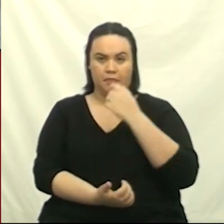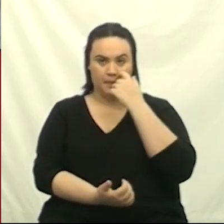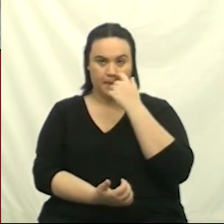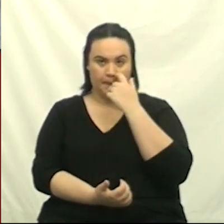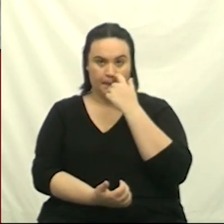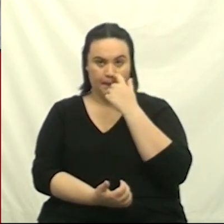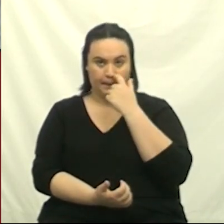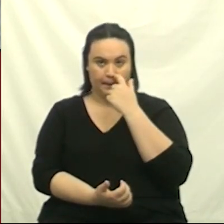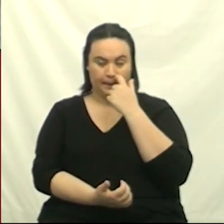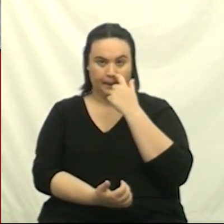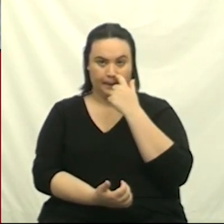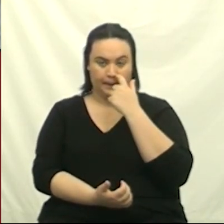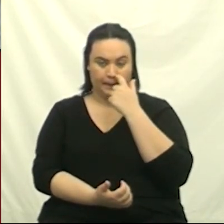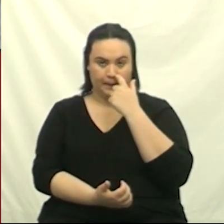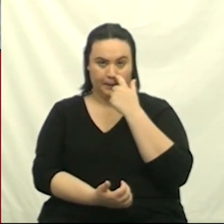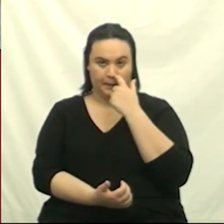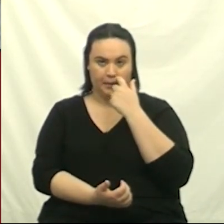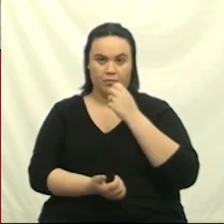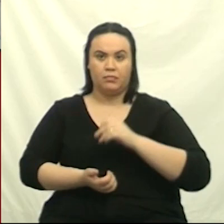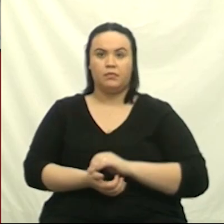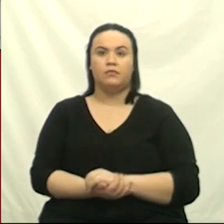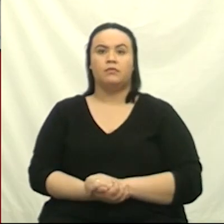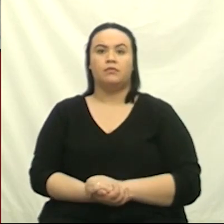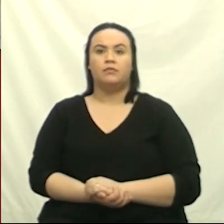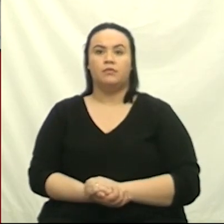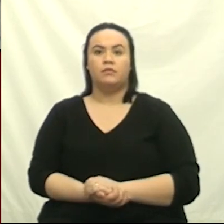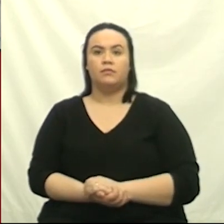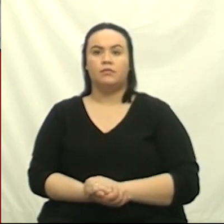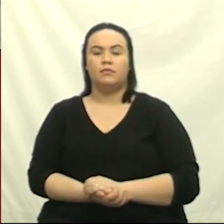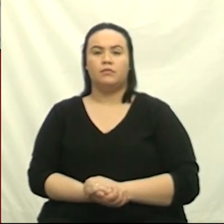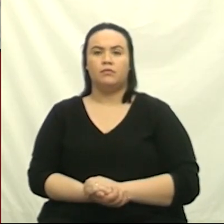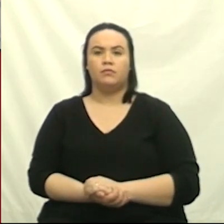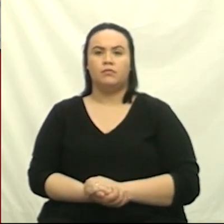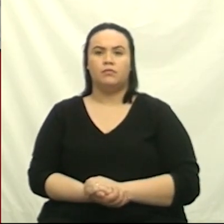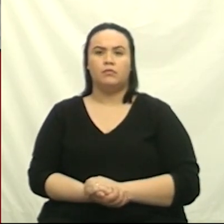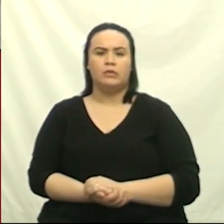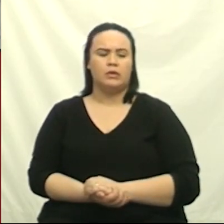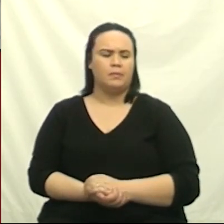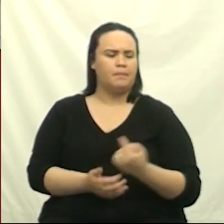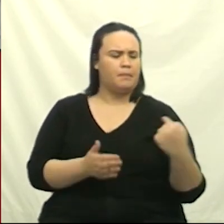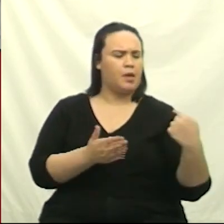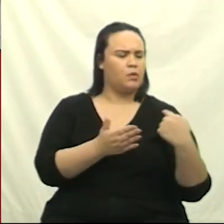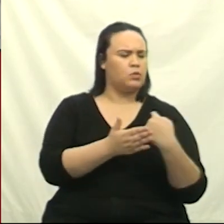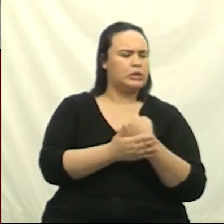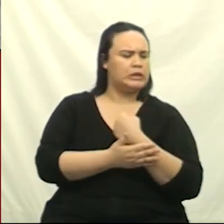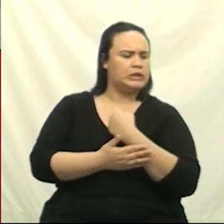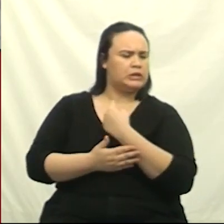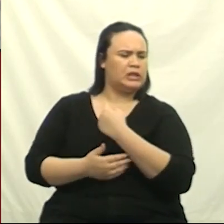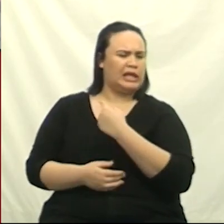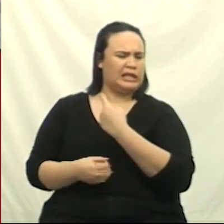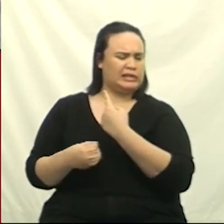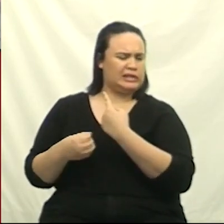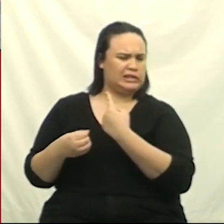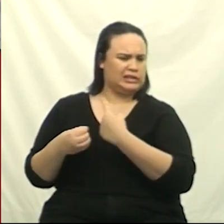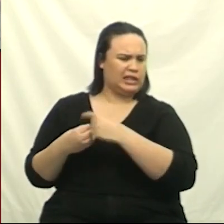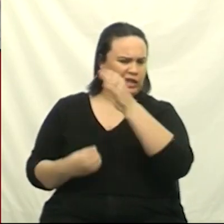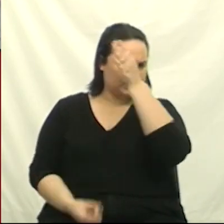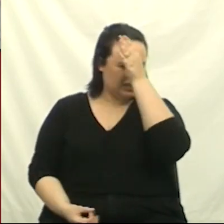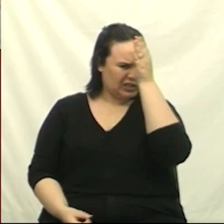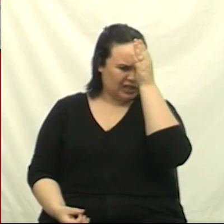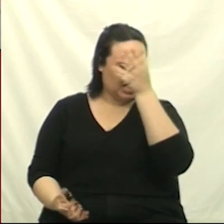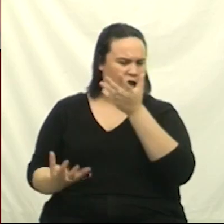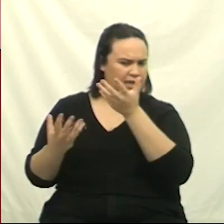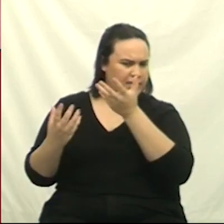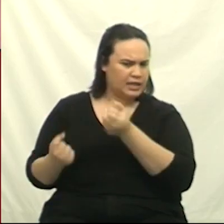da nossa cidade aqui ou quem nos procura perguntando se o município ele já está adotando e